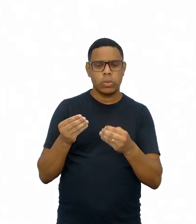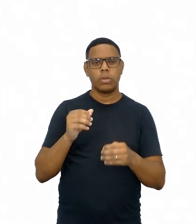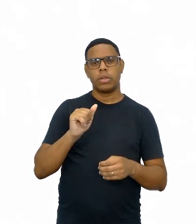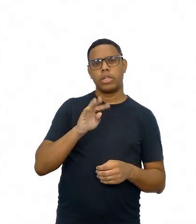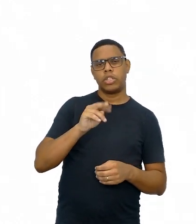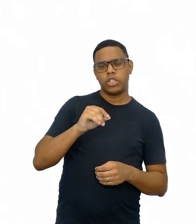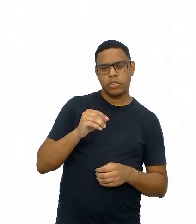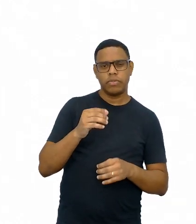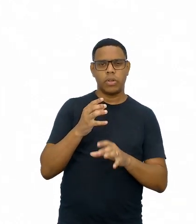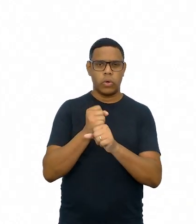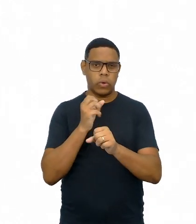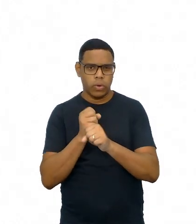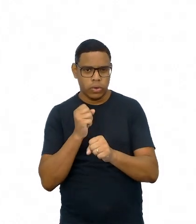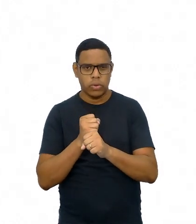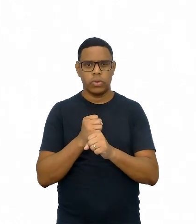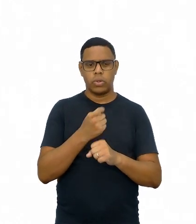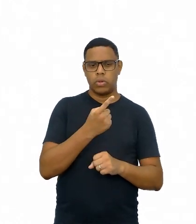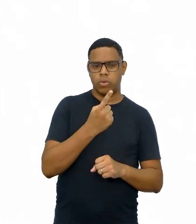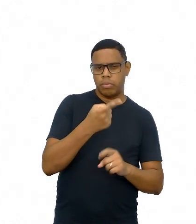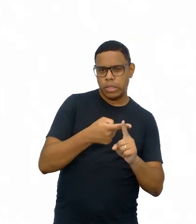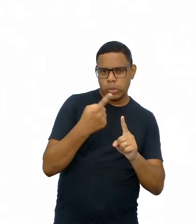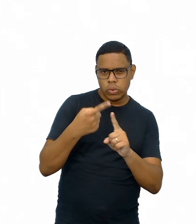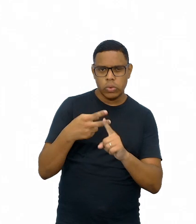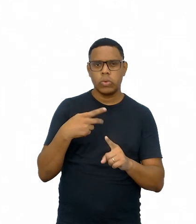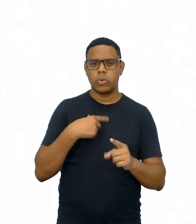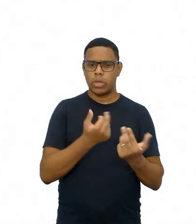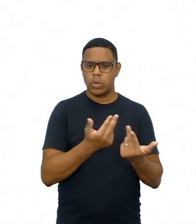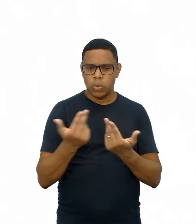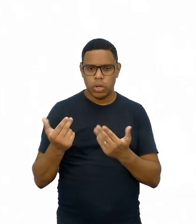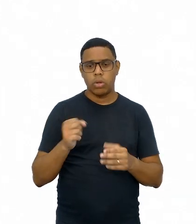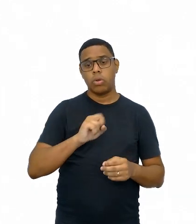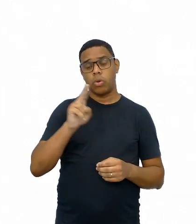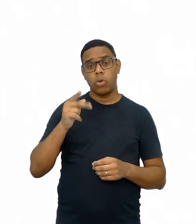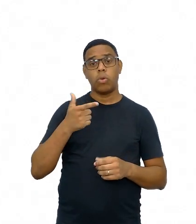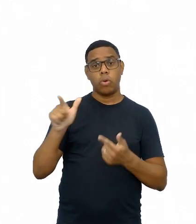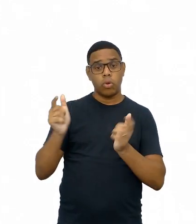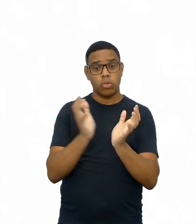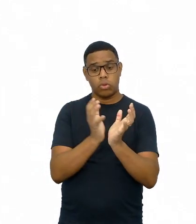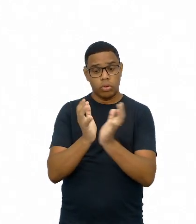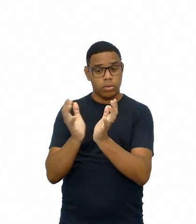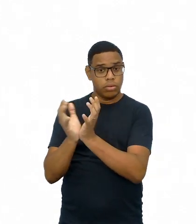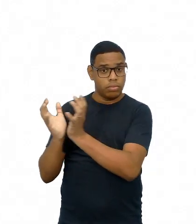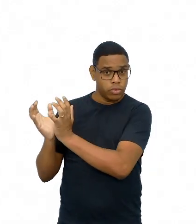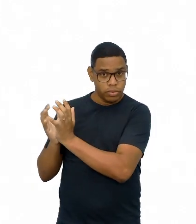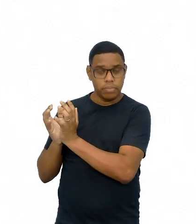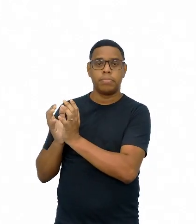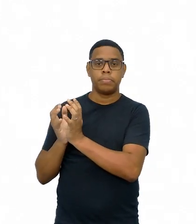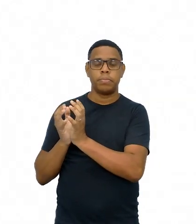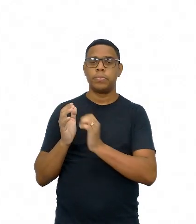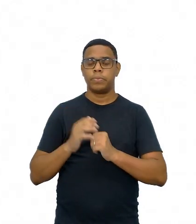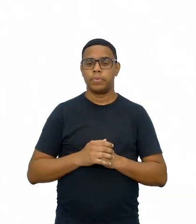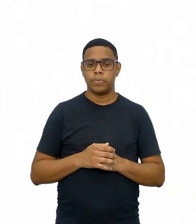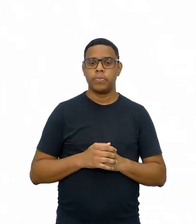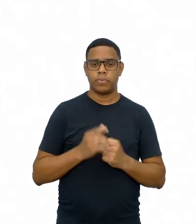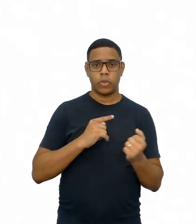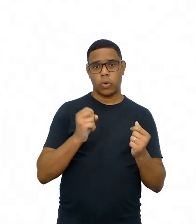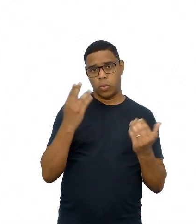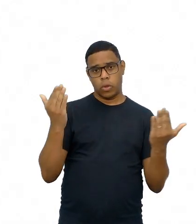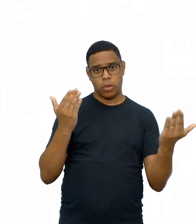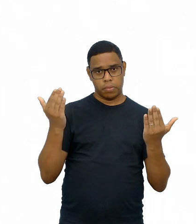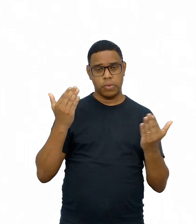estimativas, contagem, 1 a 1, pareamento ou outros agrupamentos e